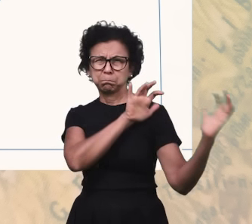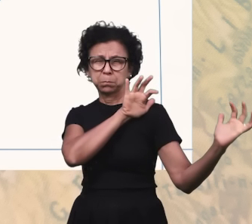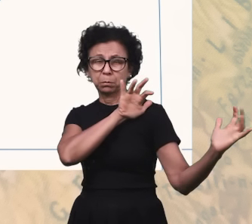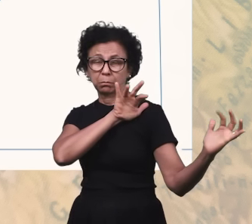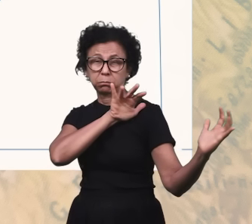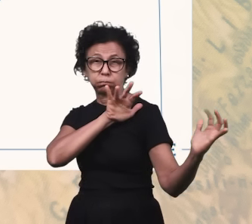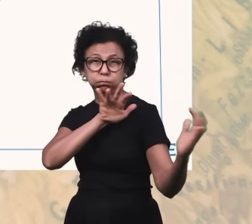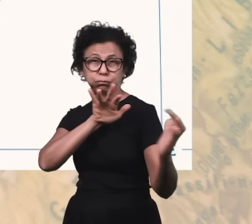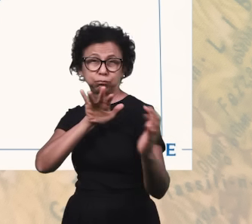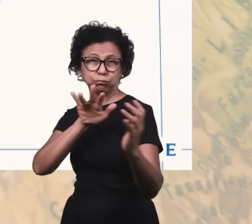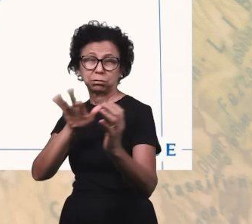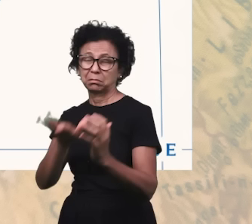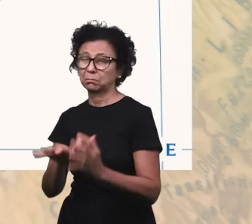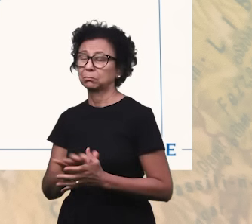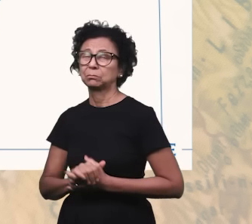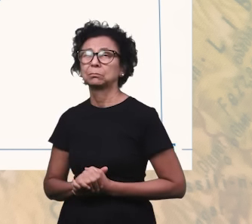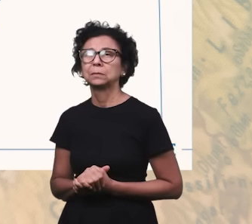né, por